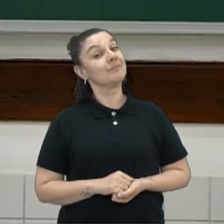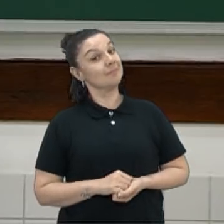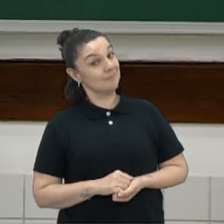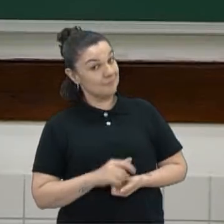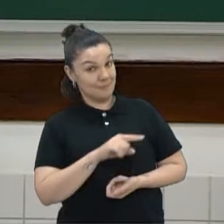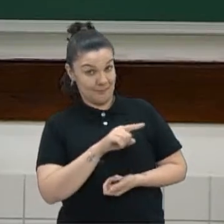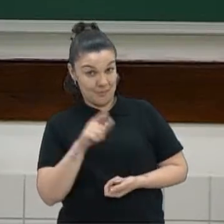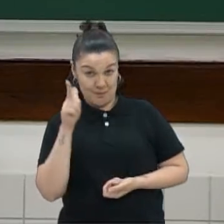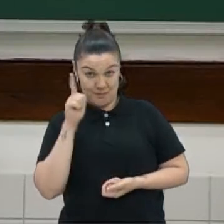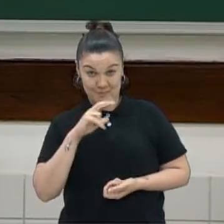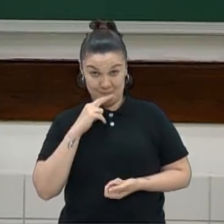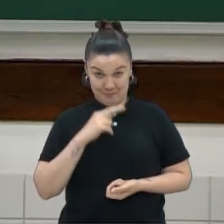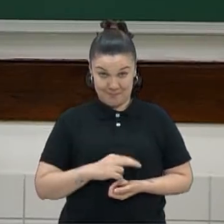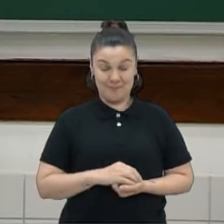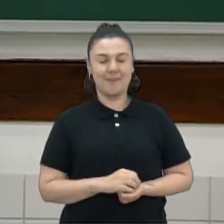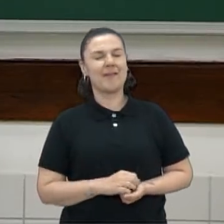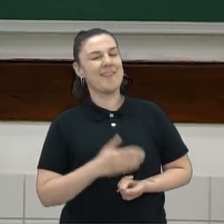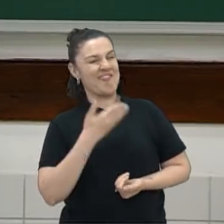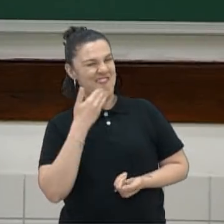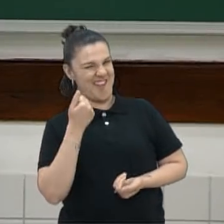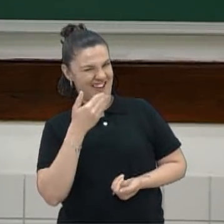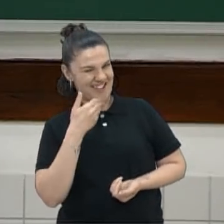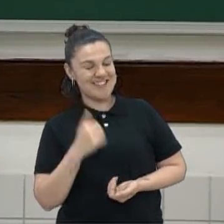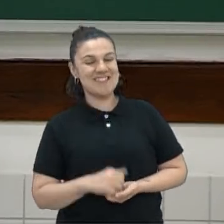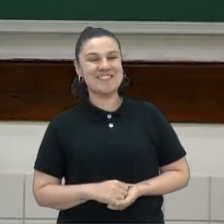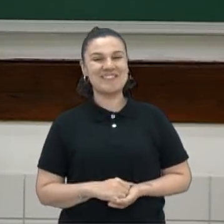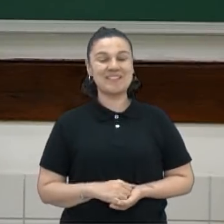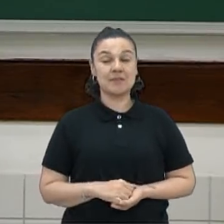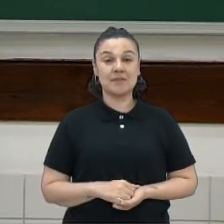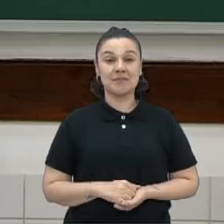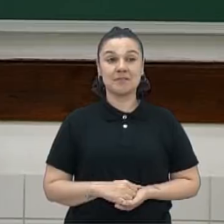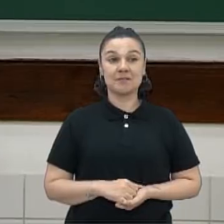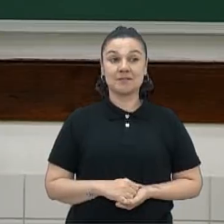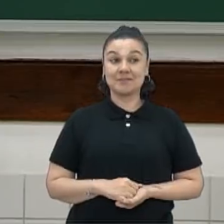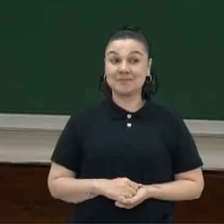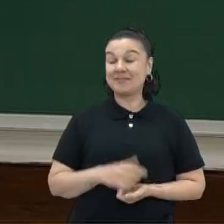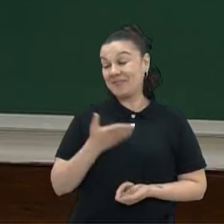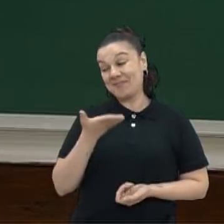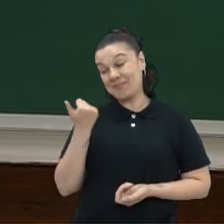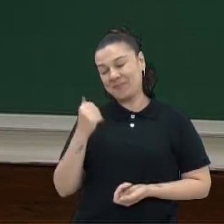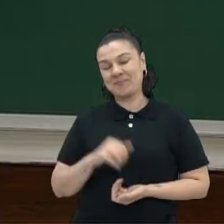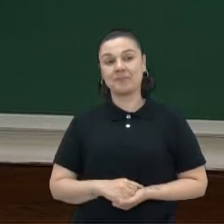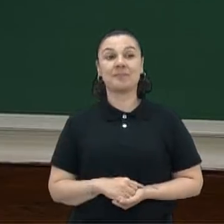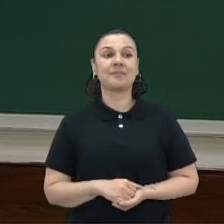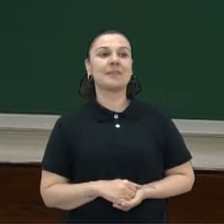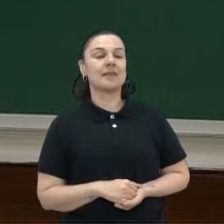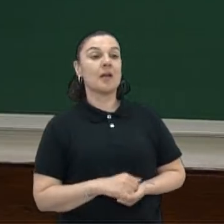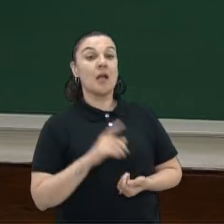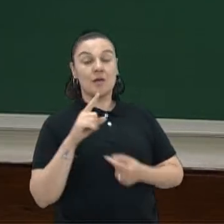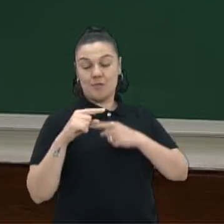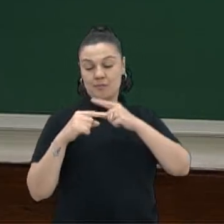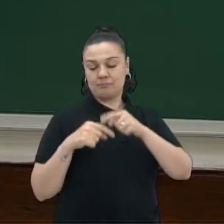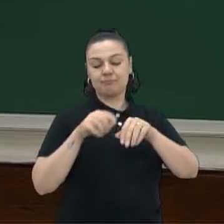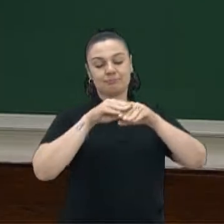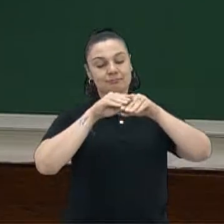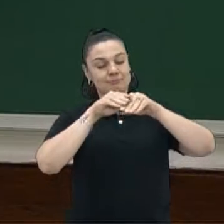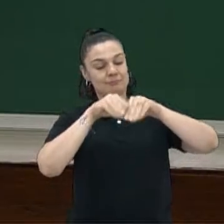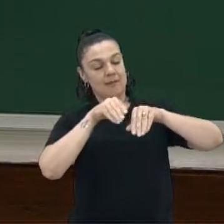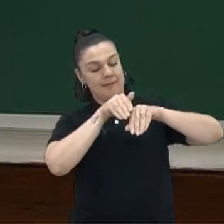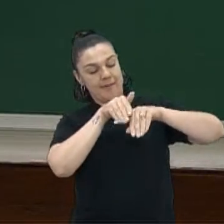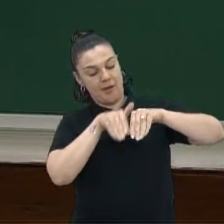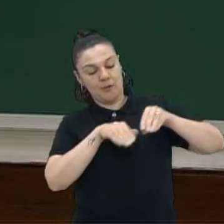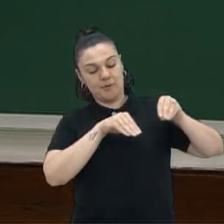E aí, conseguiram responder? Muito fácil, né? Vamos lá? Após a erosão